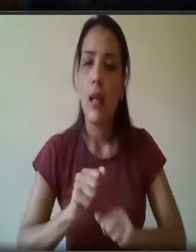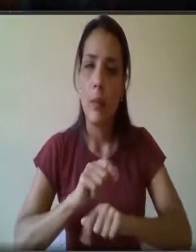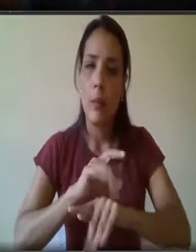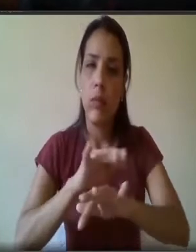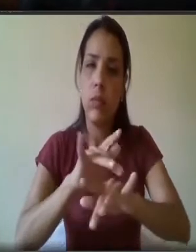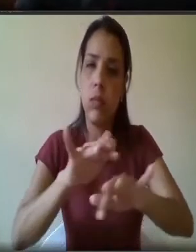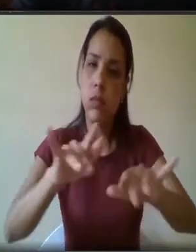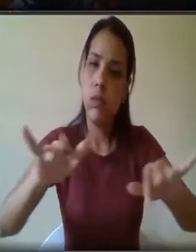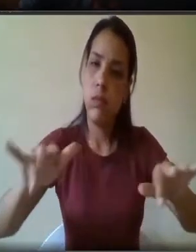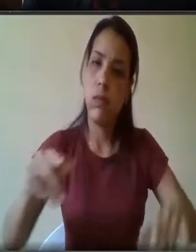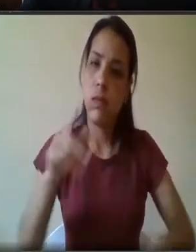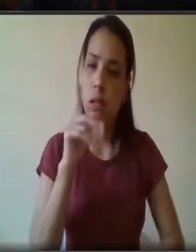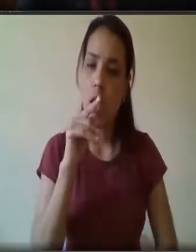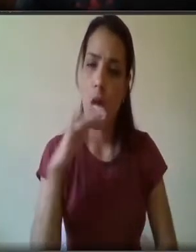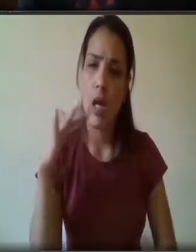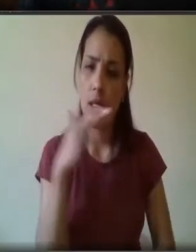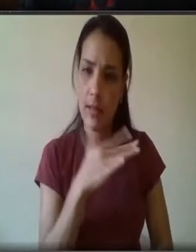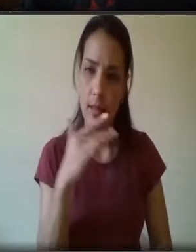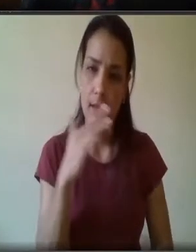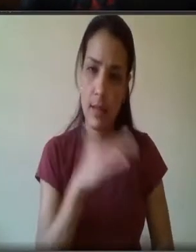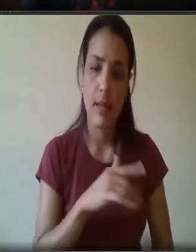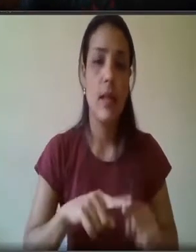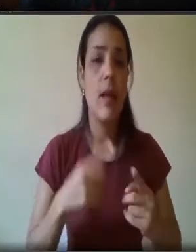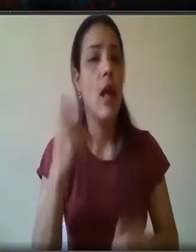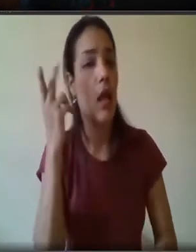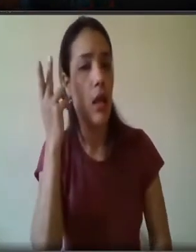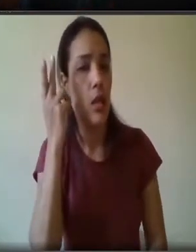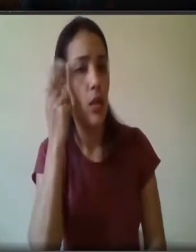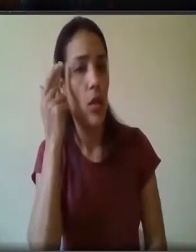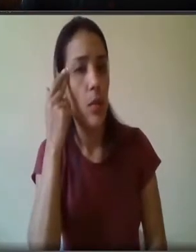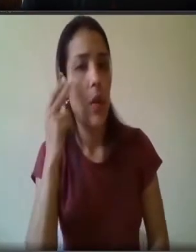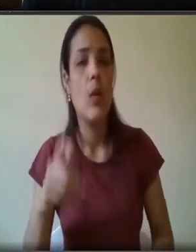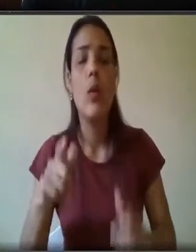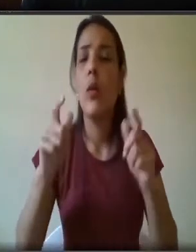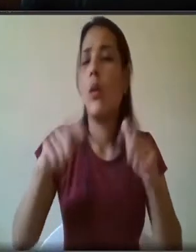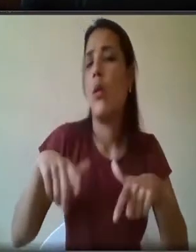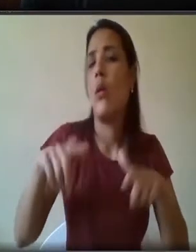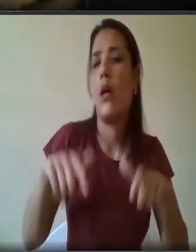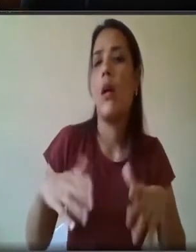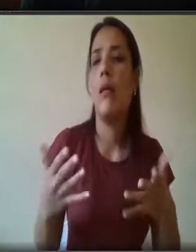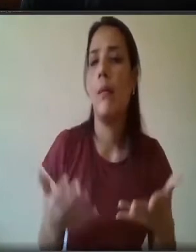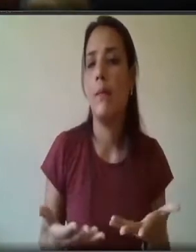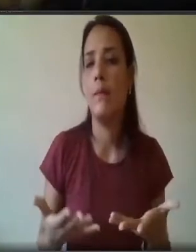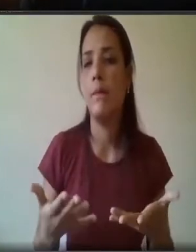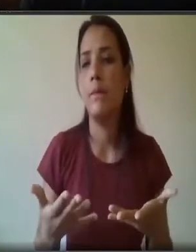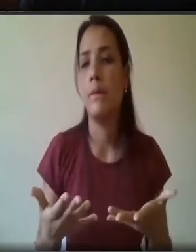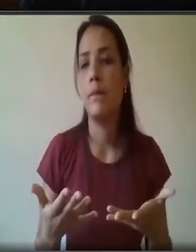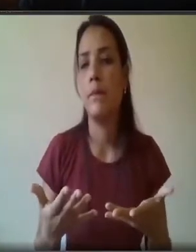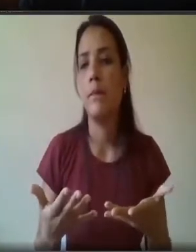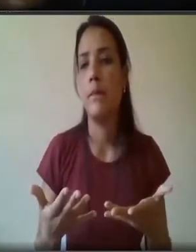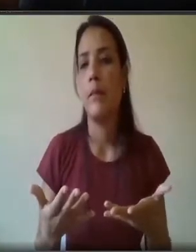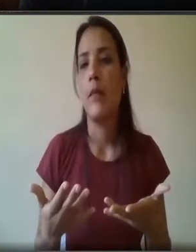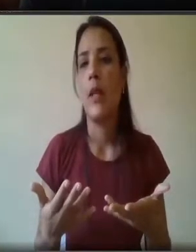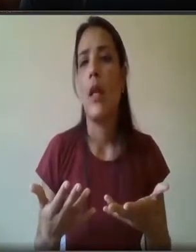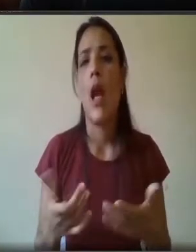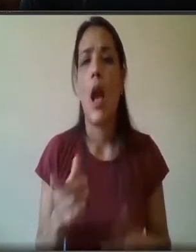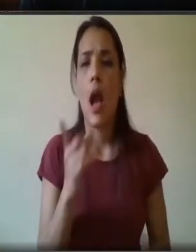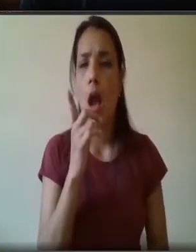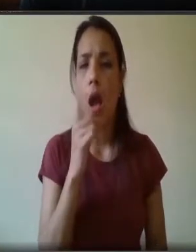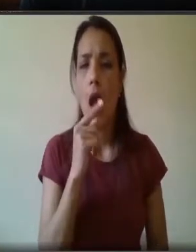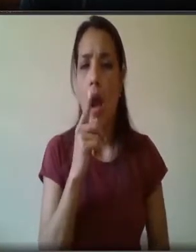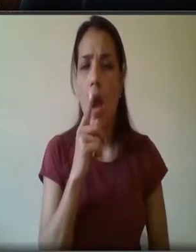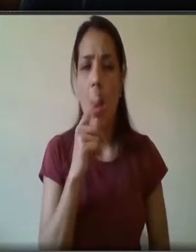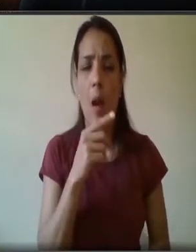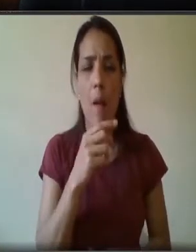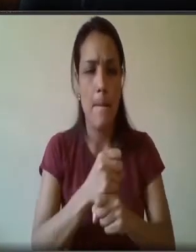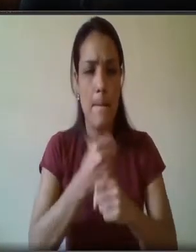interessante. É claro que isso é mais comum em áreas que você tiver aí abundância de água, né? E